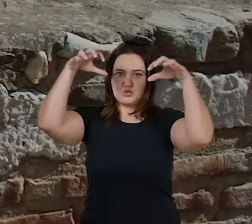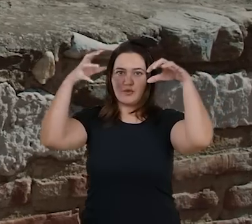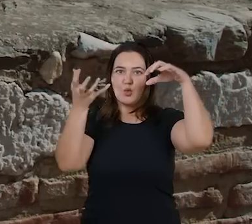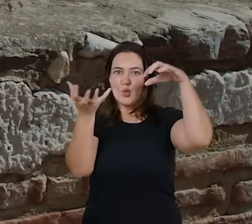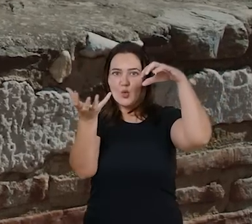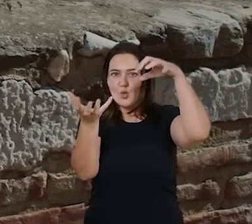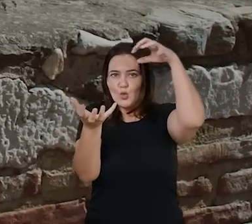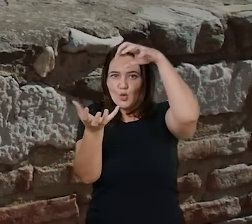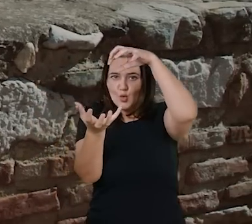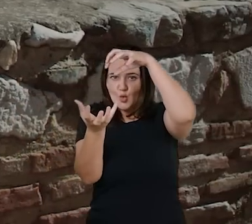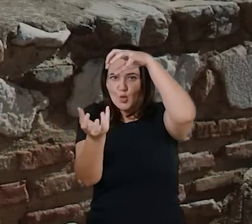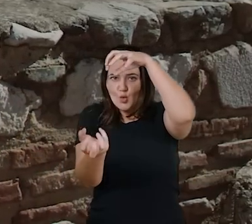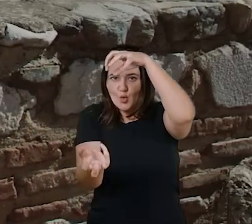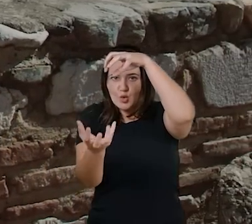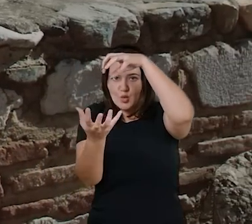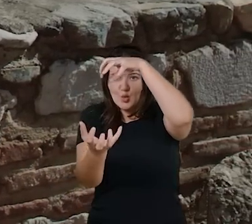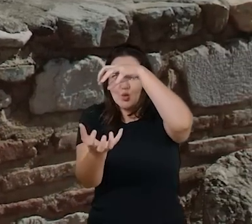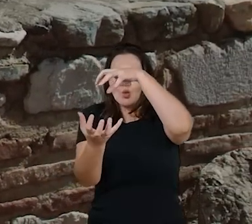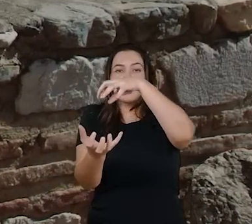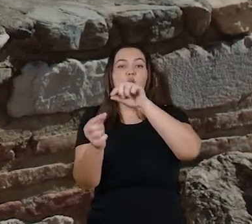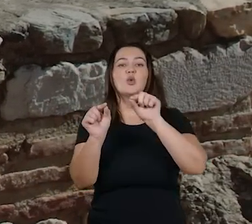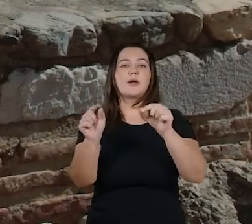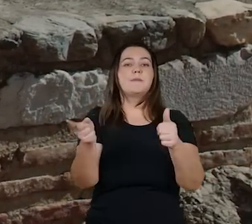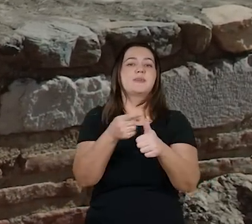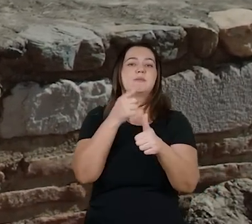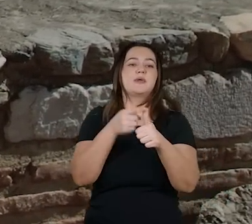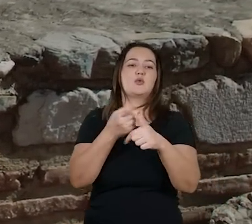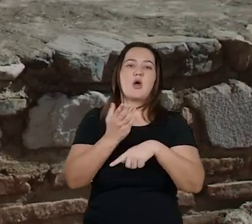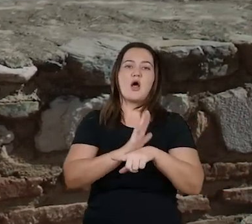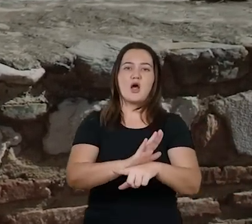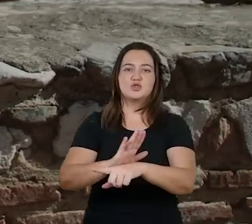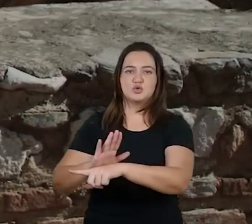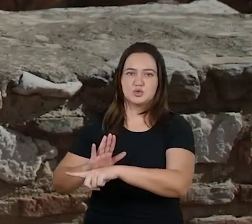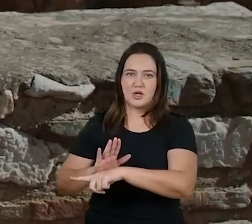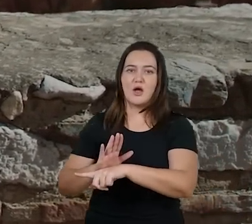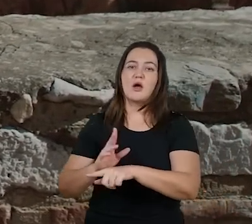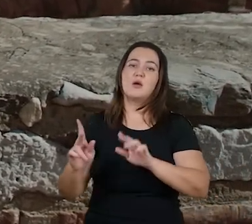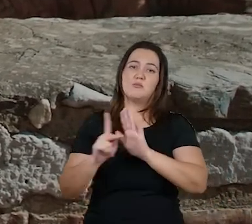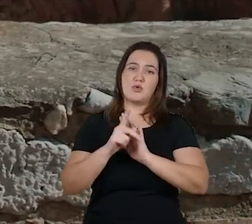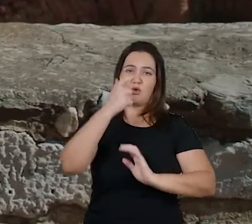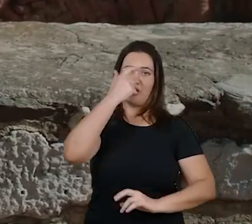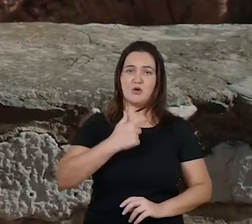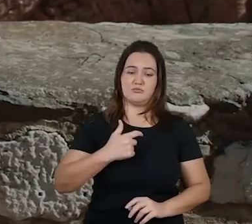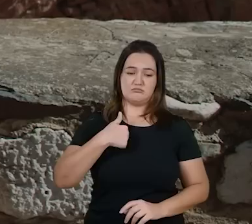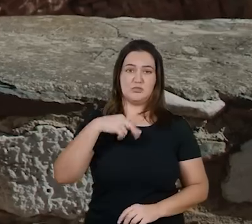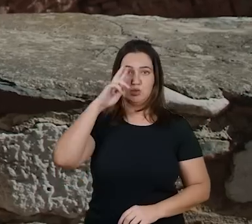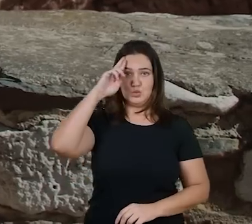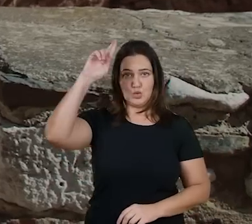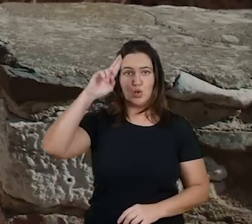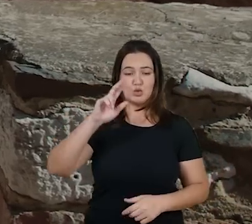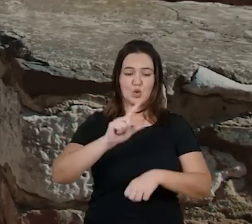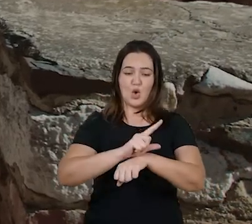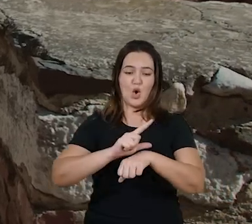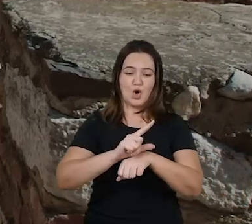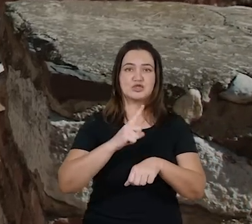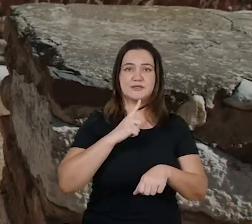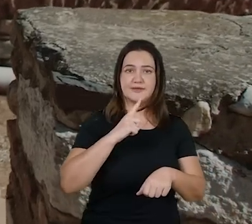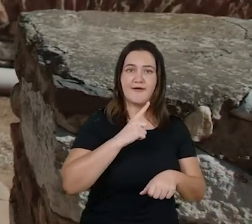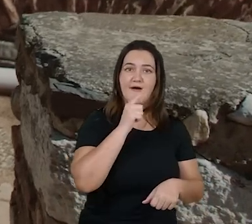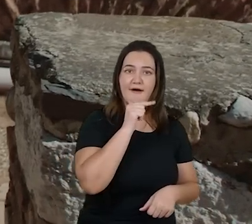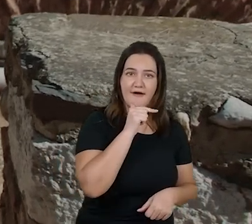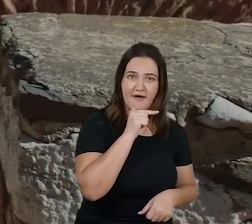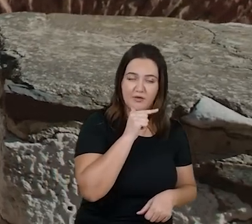duas funções. Primeiro, que pudesse ajudar ao próprio dono do estabelecimento a ter a sua água ali.